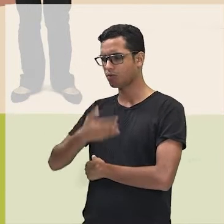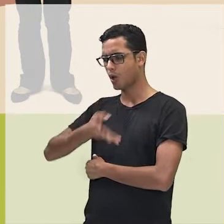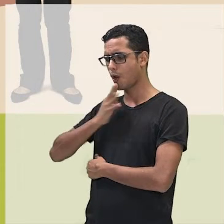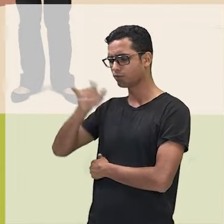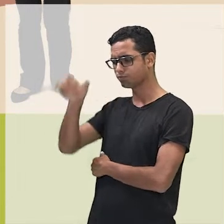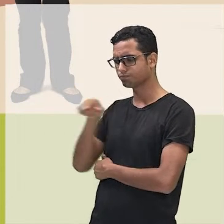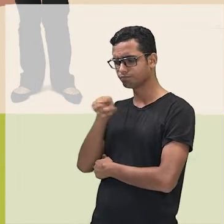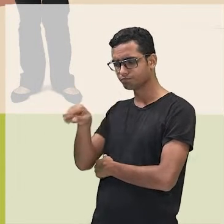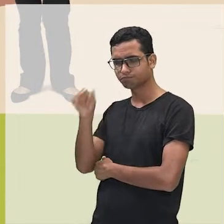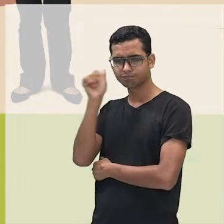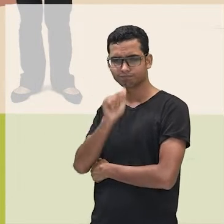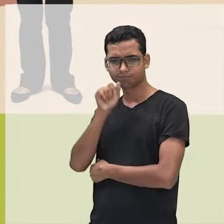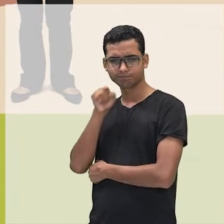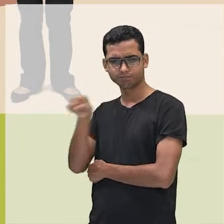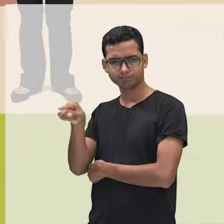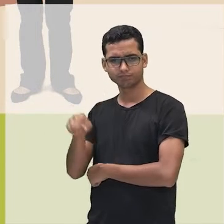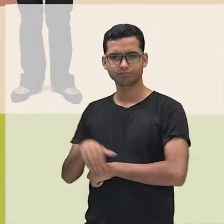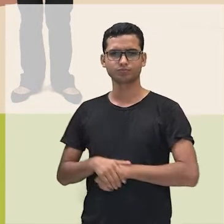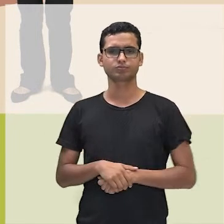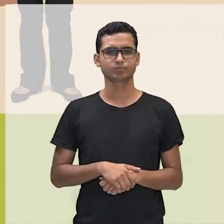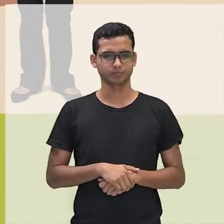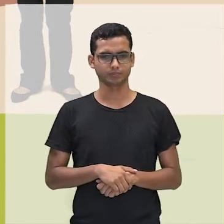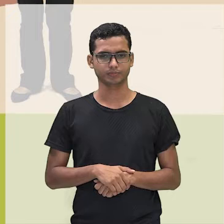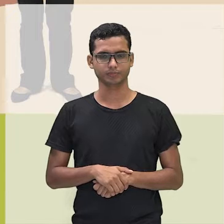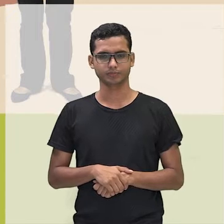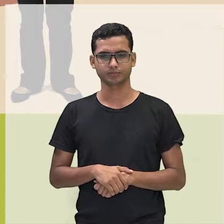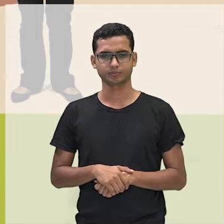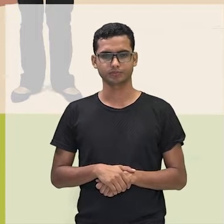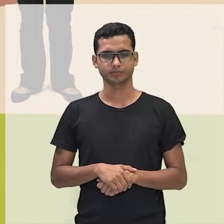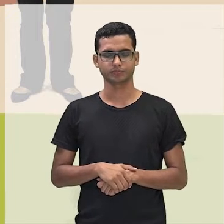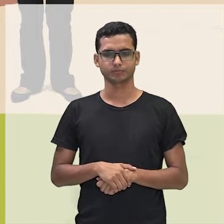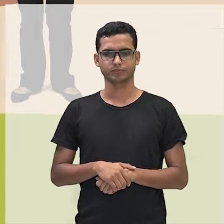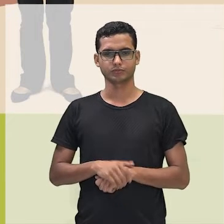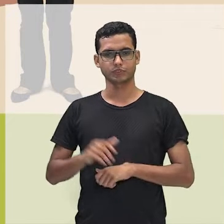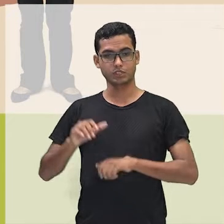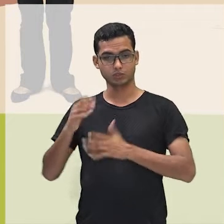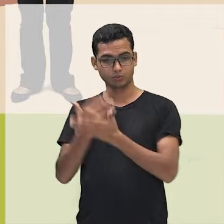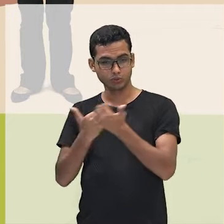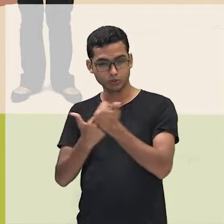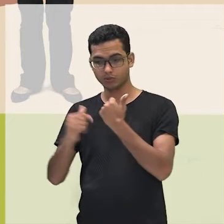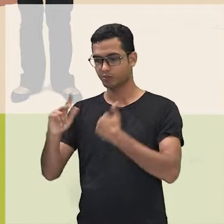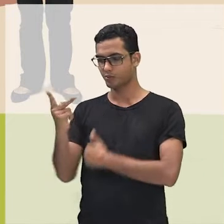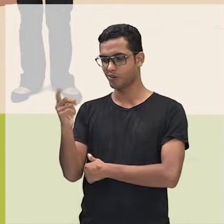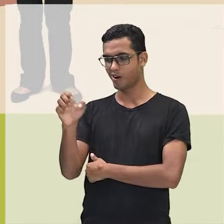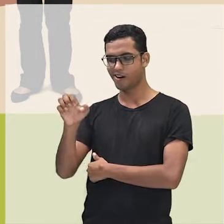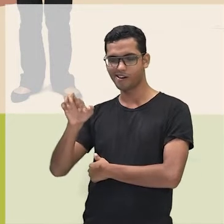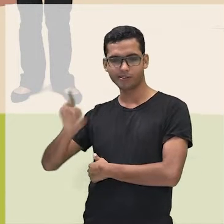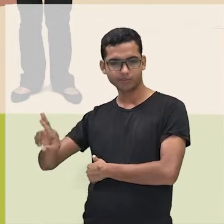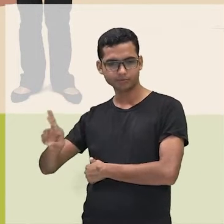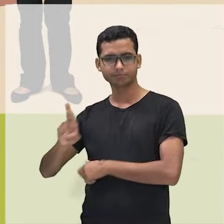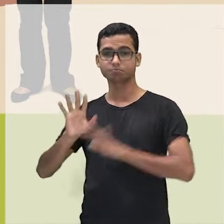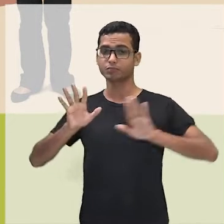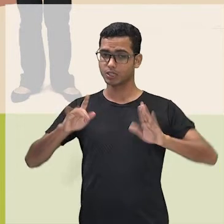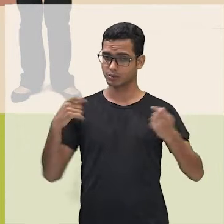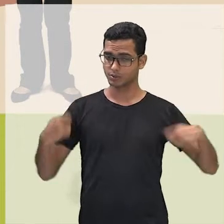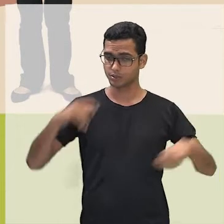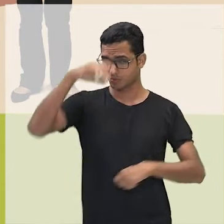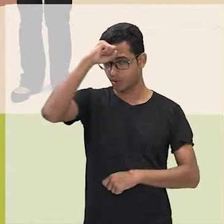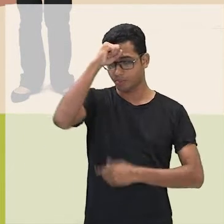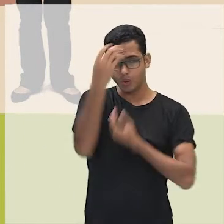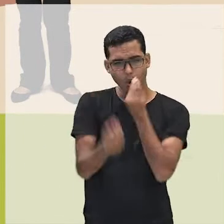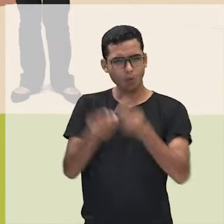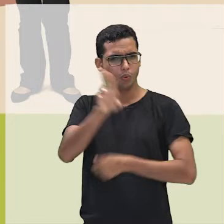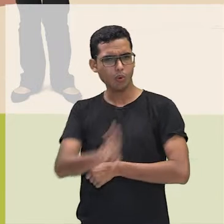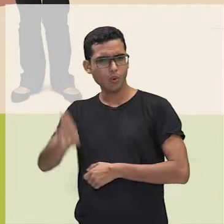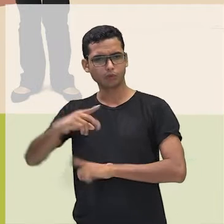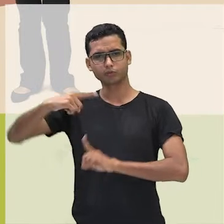her. I know her. Bom, mas a gente tem que aprender um pouquinho mais sobre como a gente pode utilizar